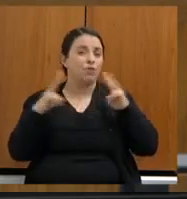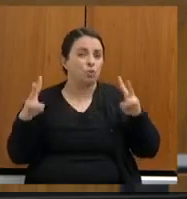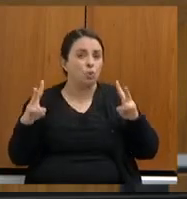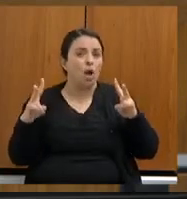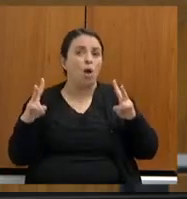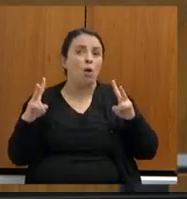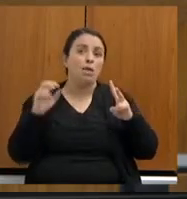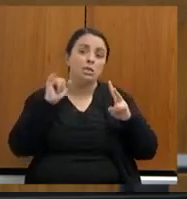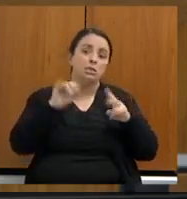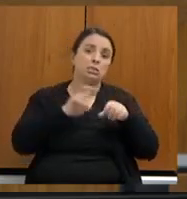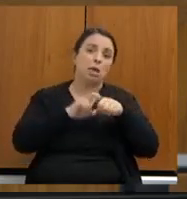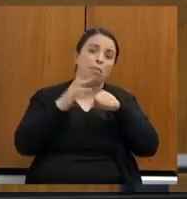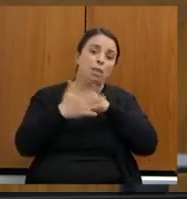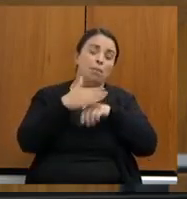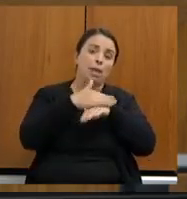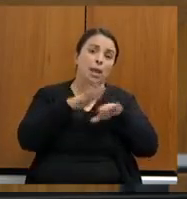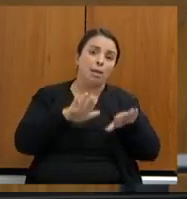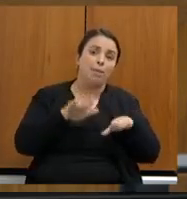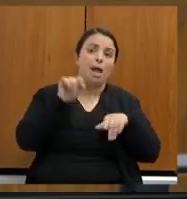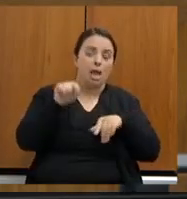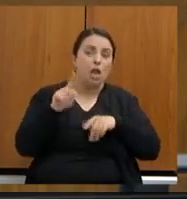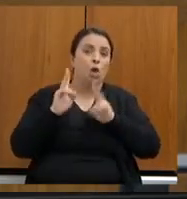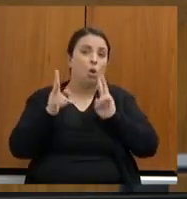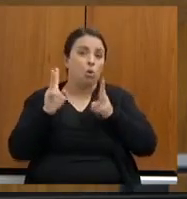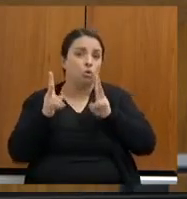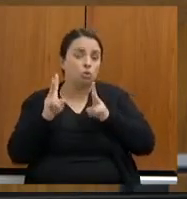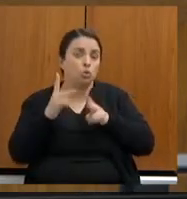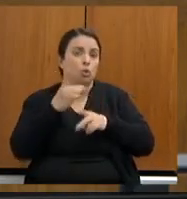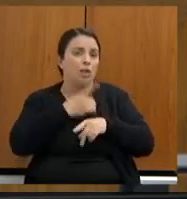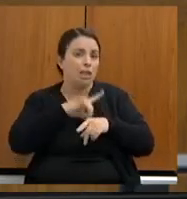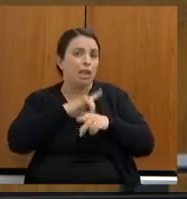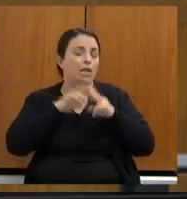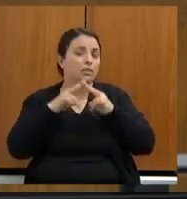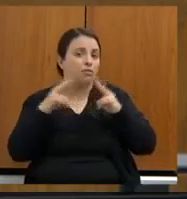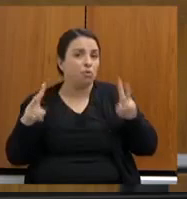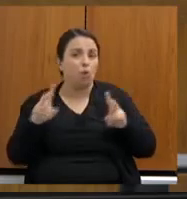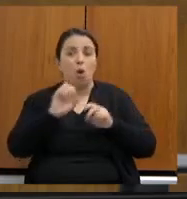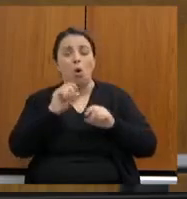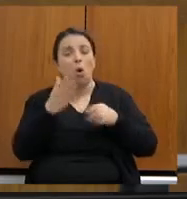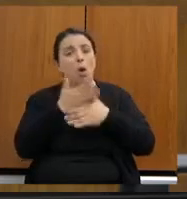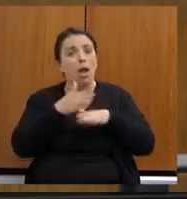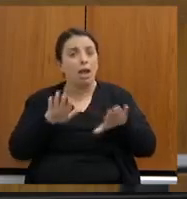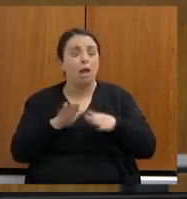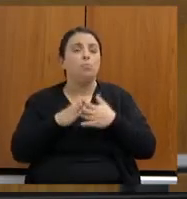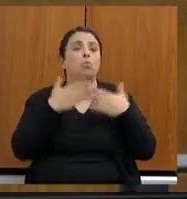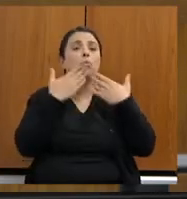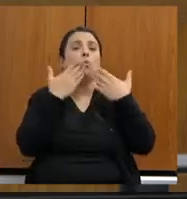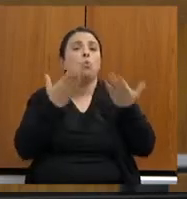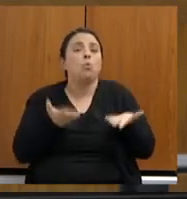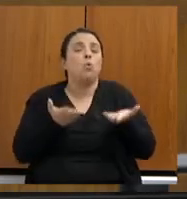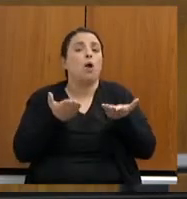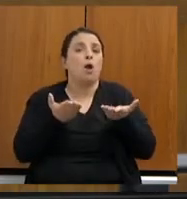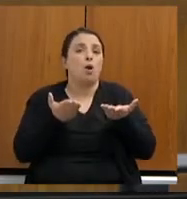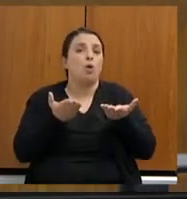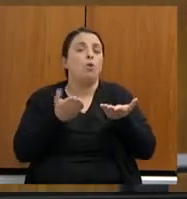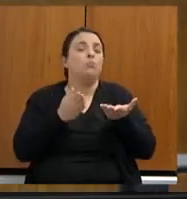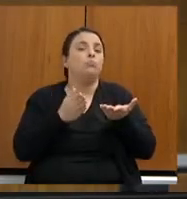expectativa e qual que é a previsão do atendimento a polícia civil nesse sentido outra dúvida